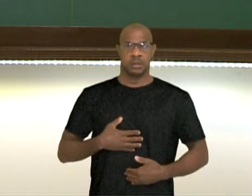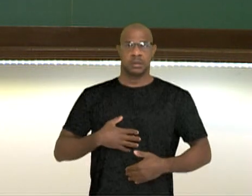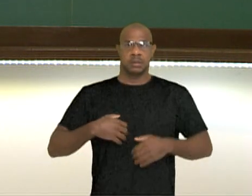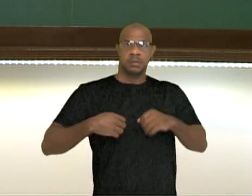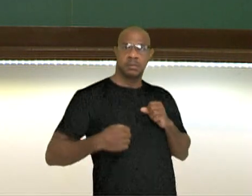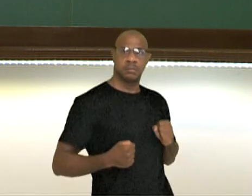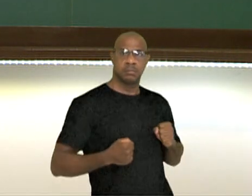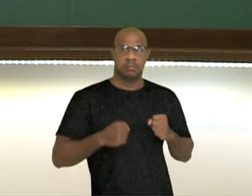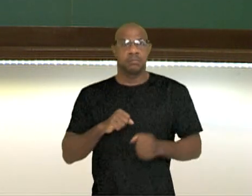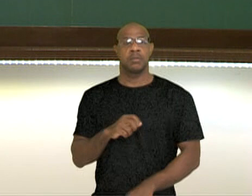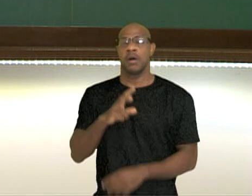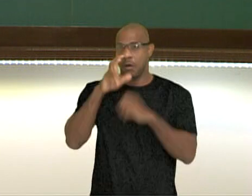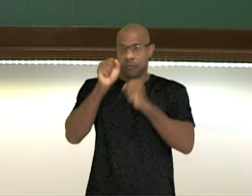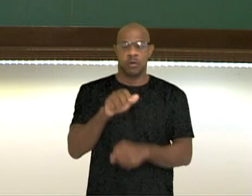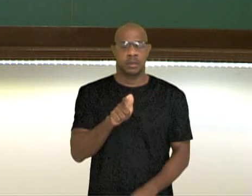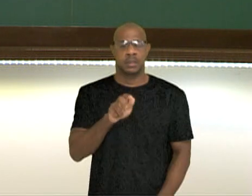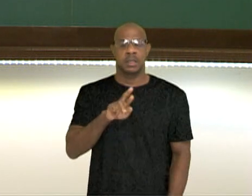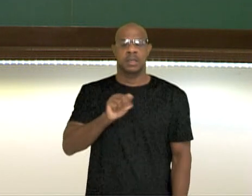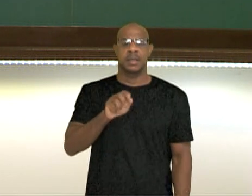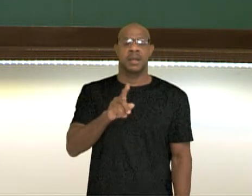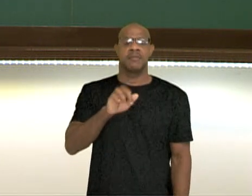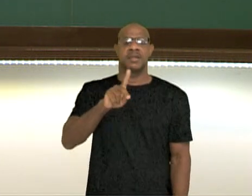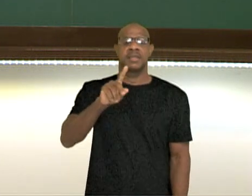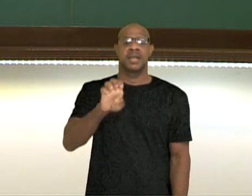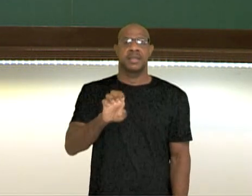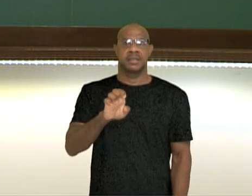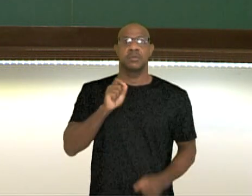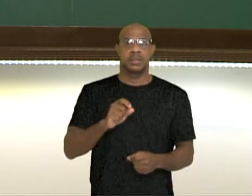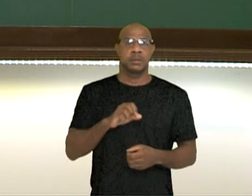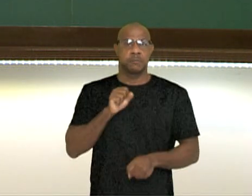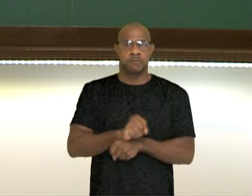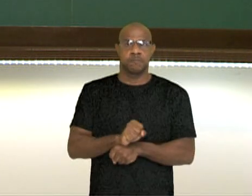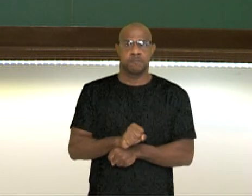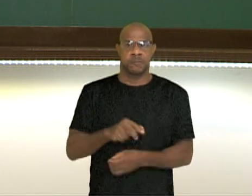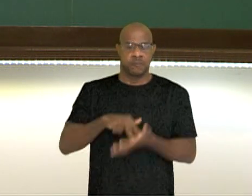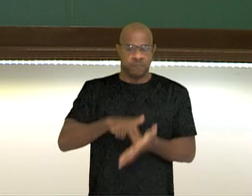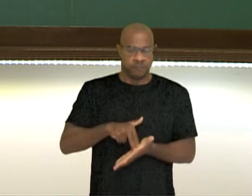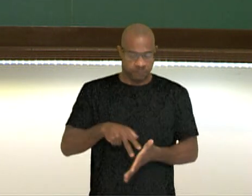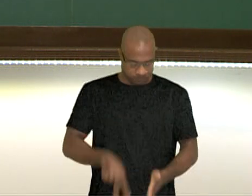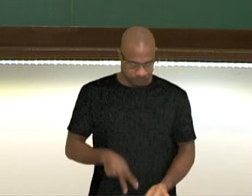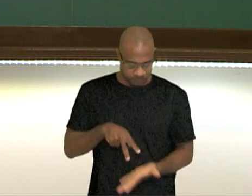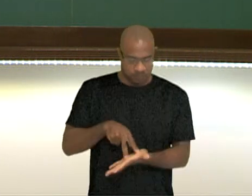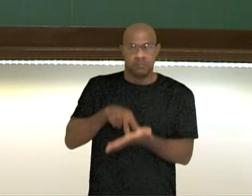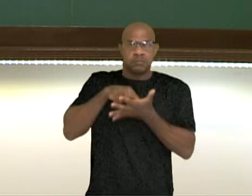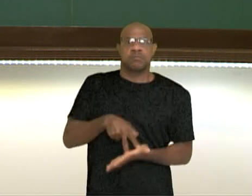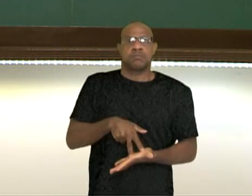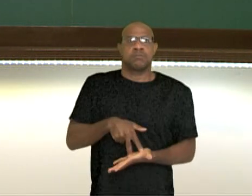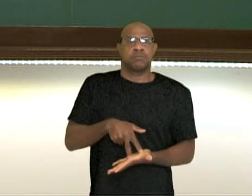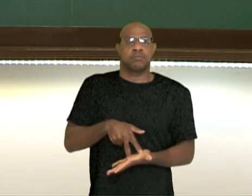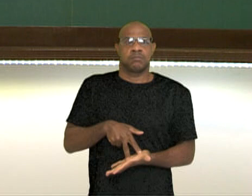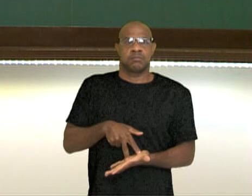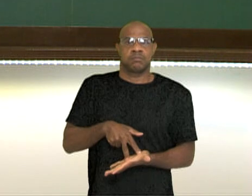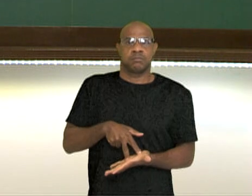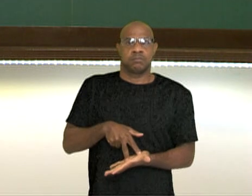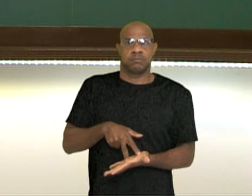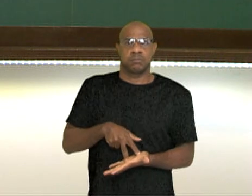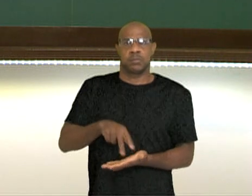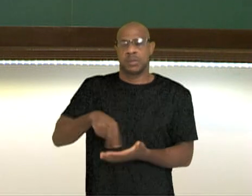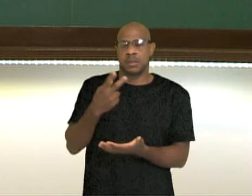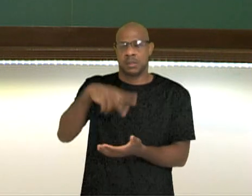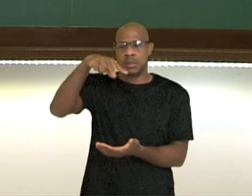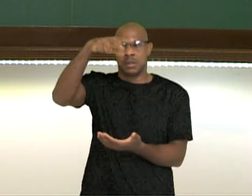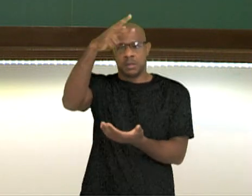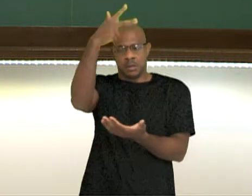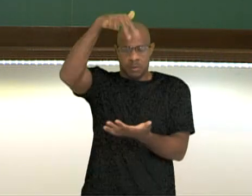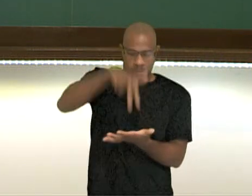Força de gravidade é uma força que nos prende à Terra. Por isso que a gente cai, certo? Por isso que